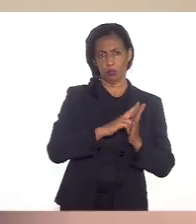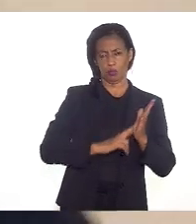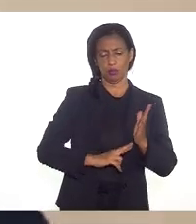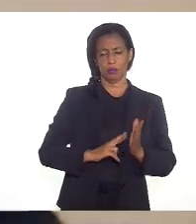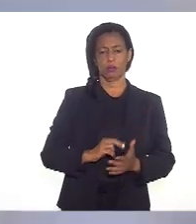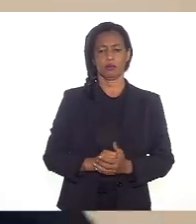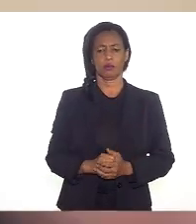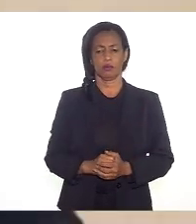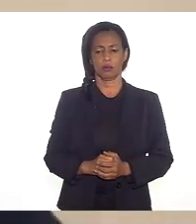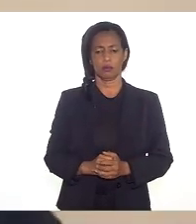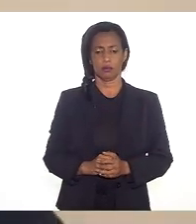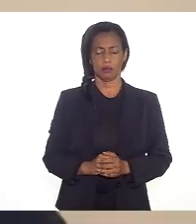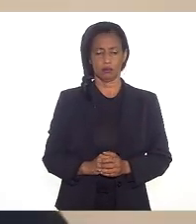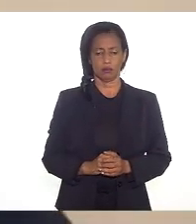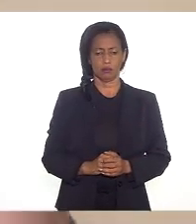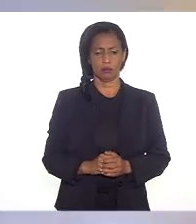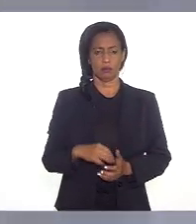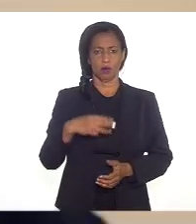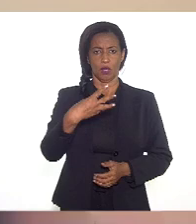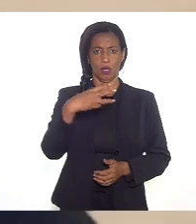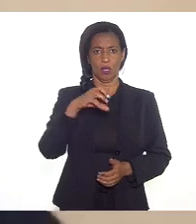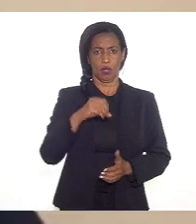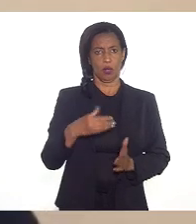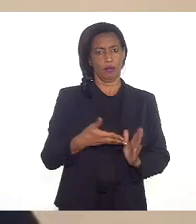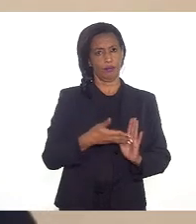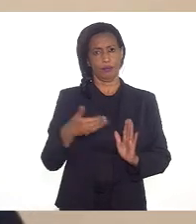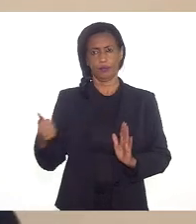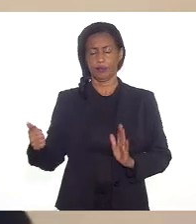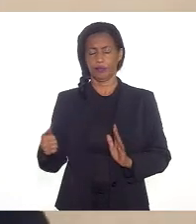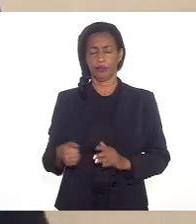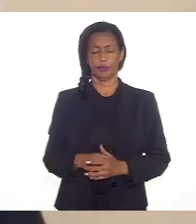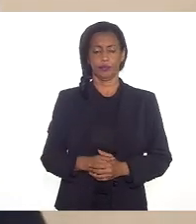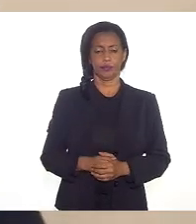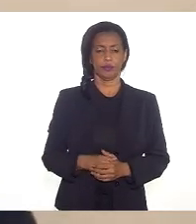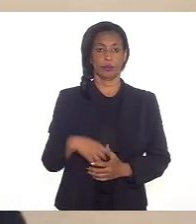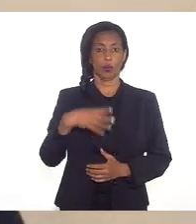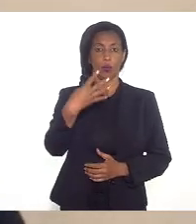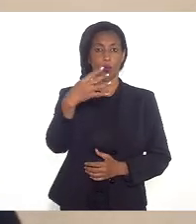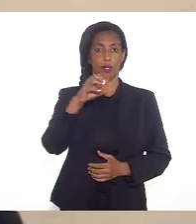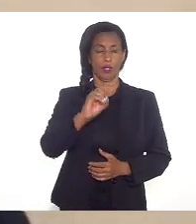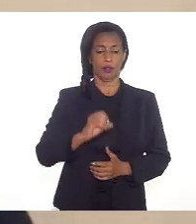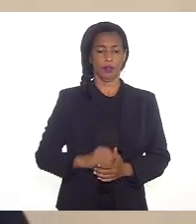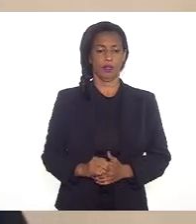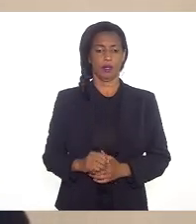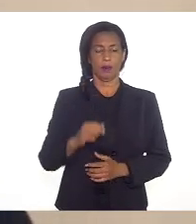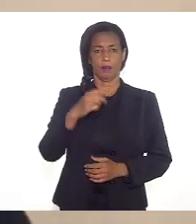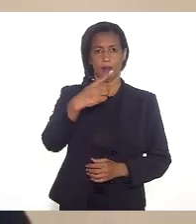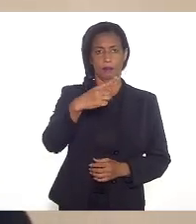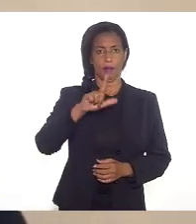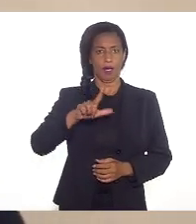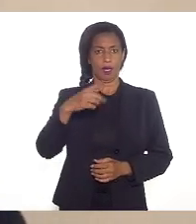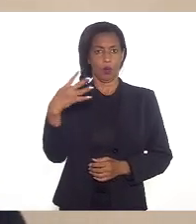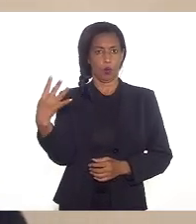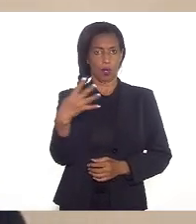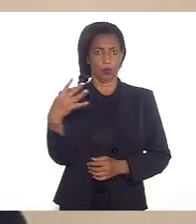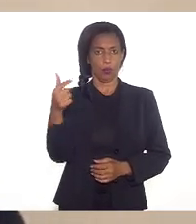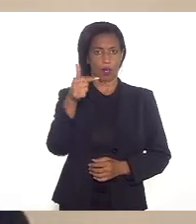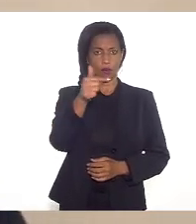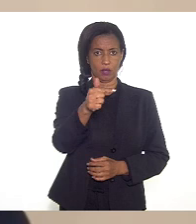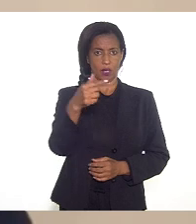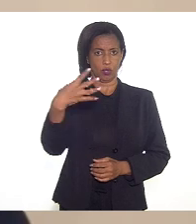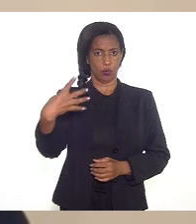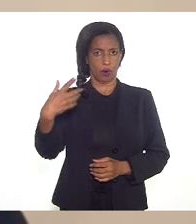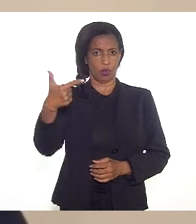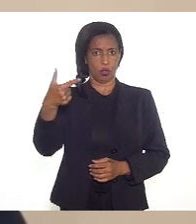39, tirar de pauta a pedido do relator, deputado Luiz Paulo. 40. Projeto de lei 4474 de